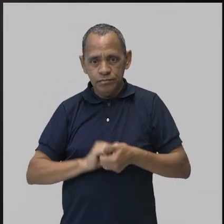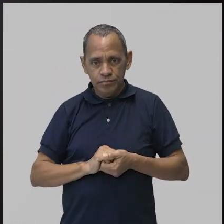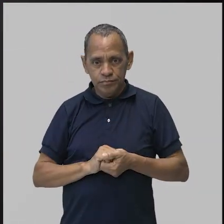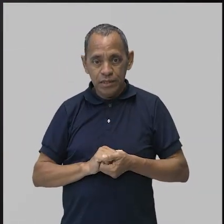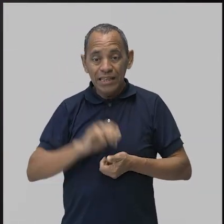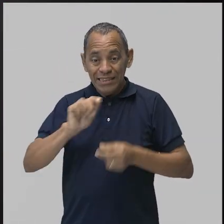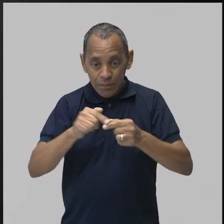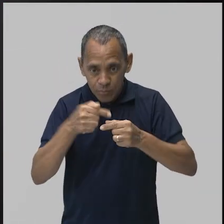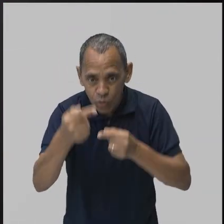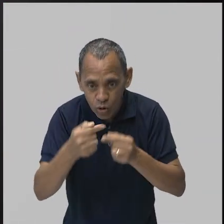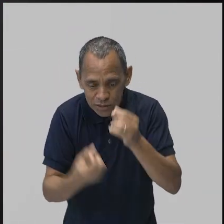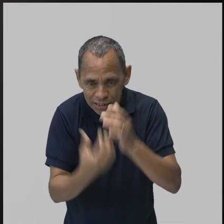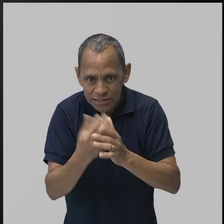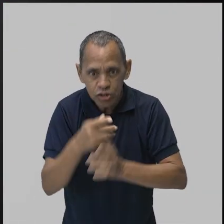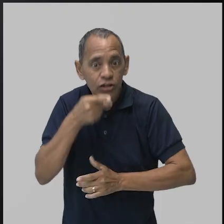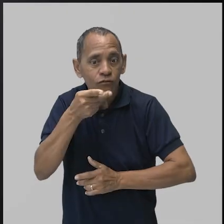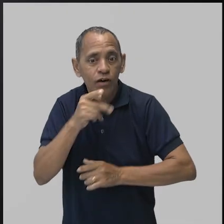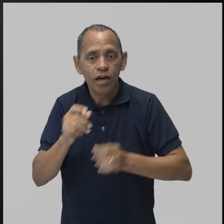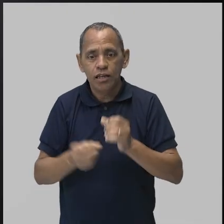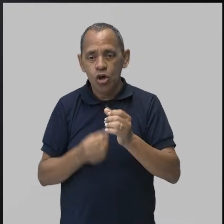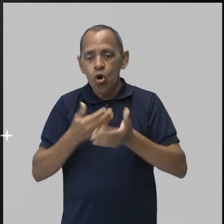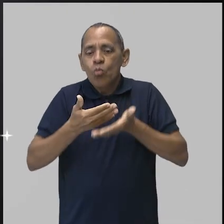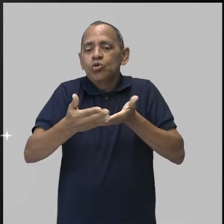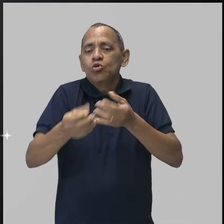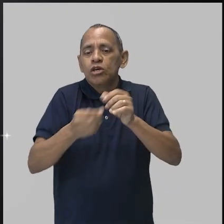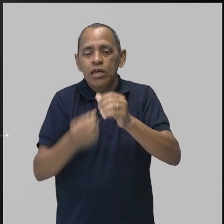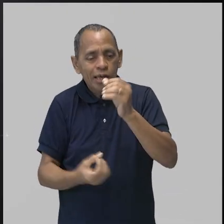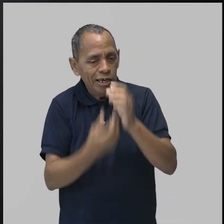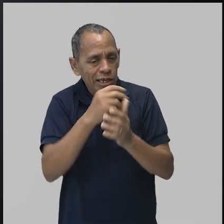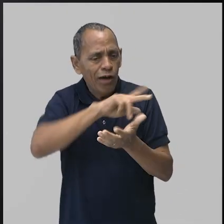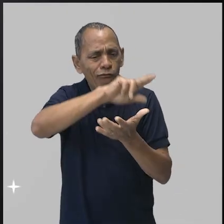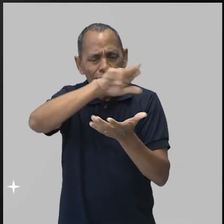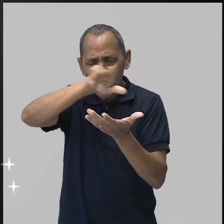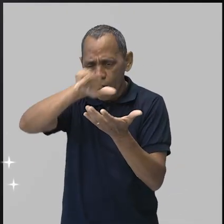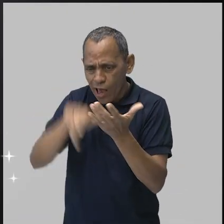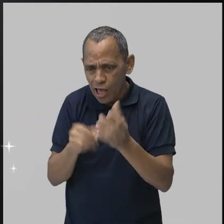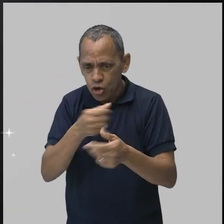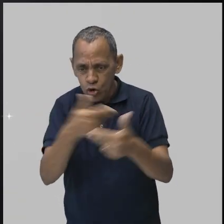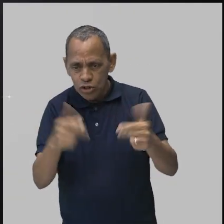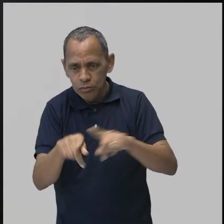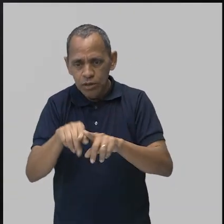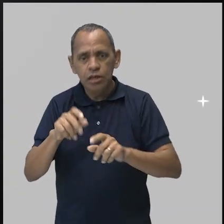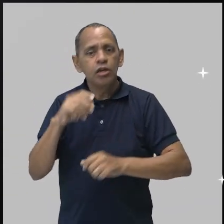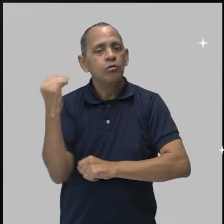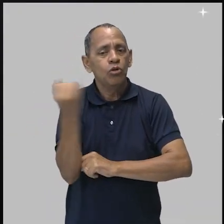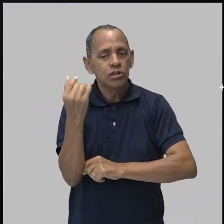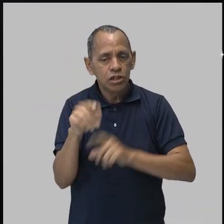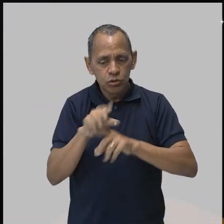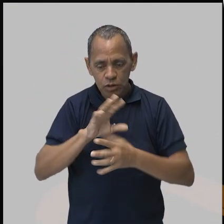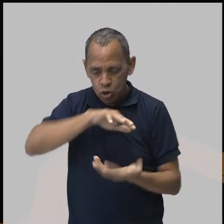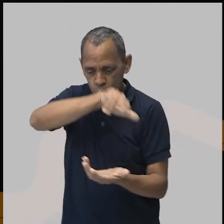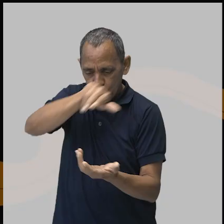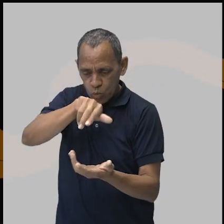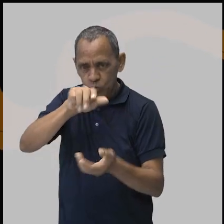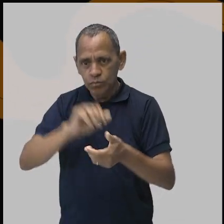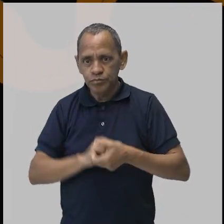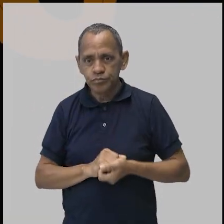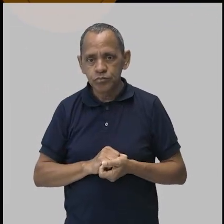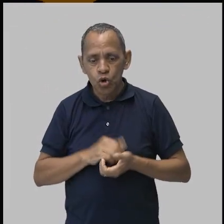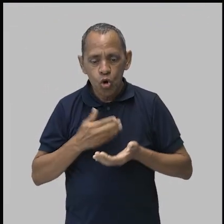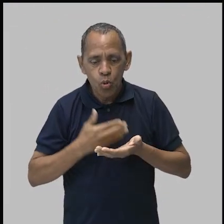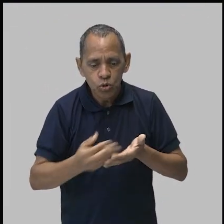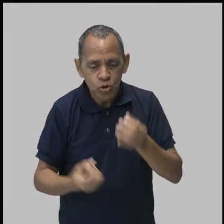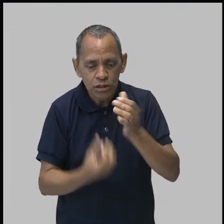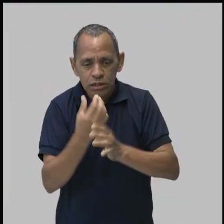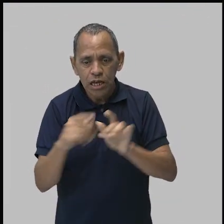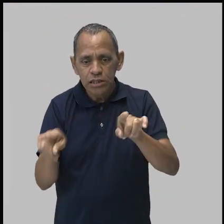Após a criação da fala, ele começou a criar outras coisas que seriam muito importantes para o mundo. Começou então a